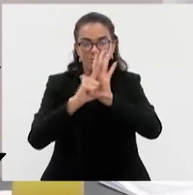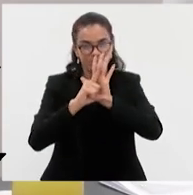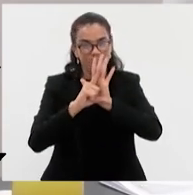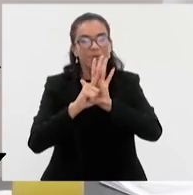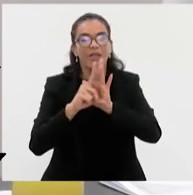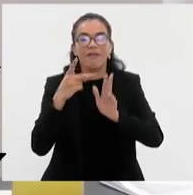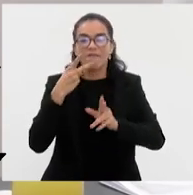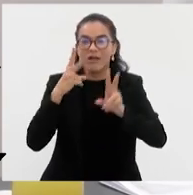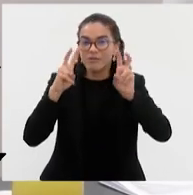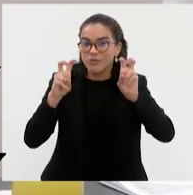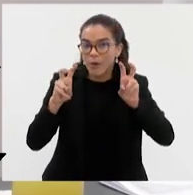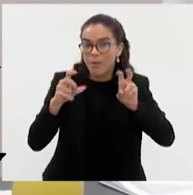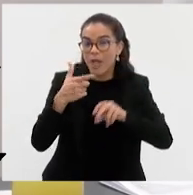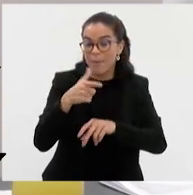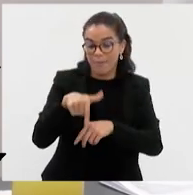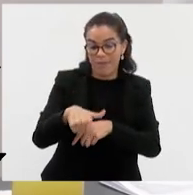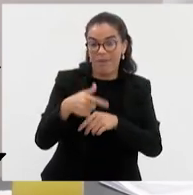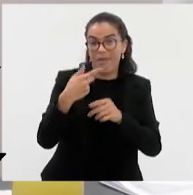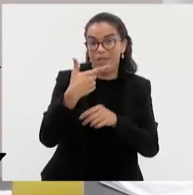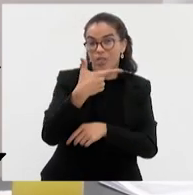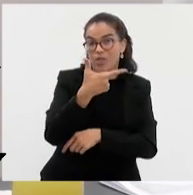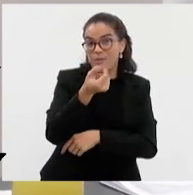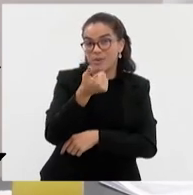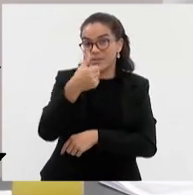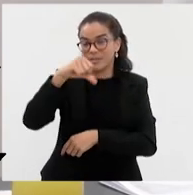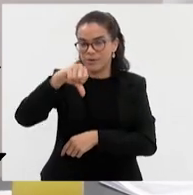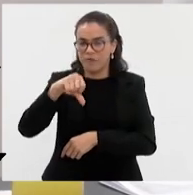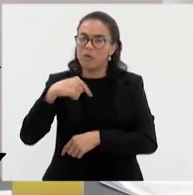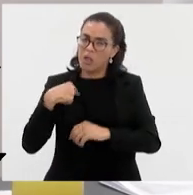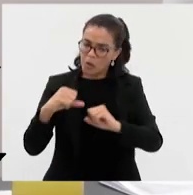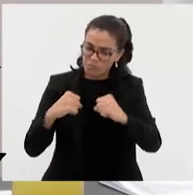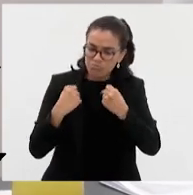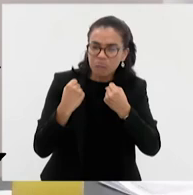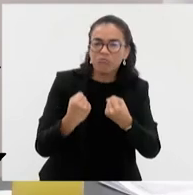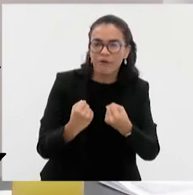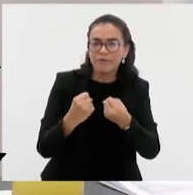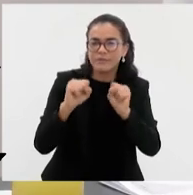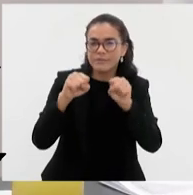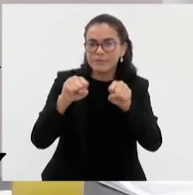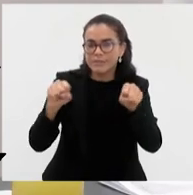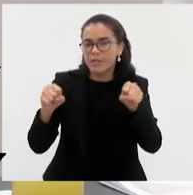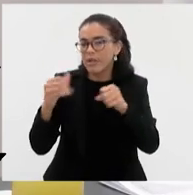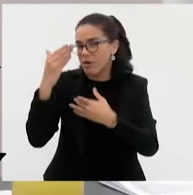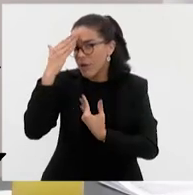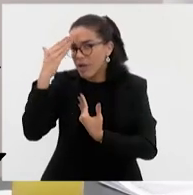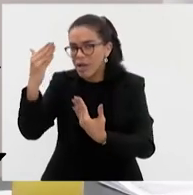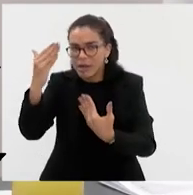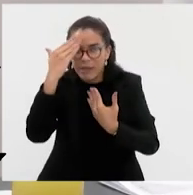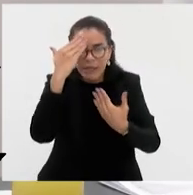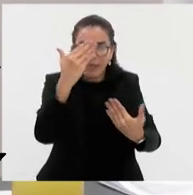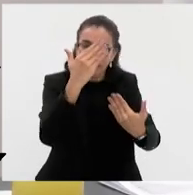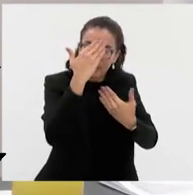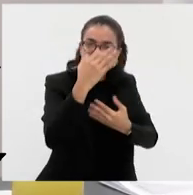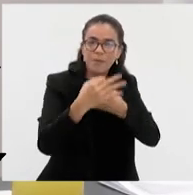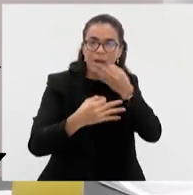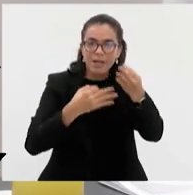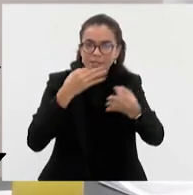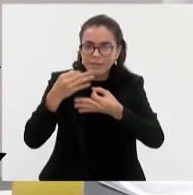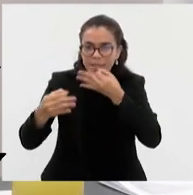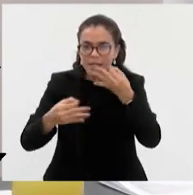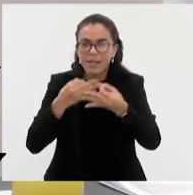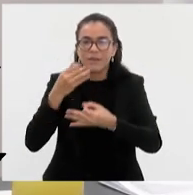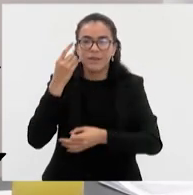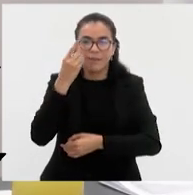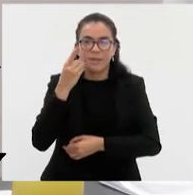versa sobre isso, é um projeto de 2019. Então, nesse sentido, que eu defendo e agradeço o parecer técnico do deputado